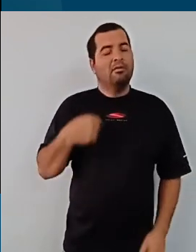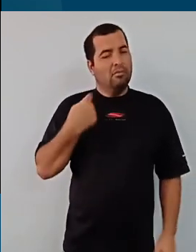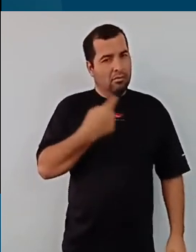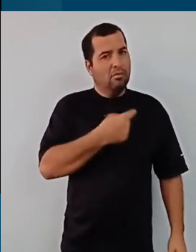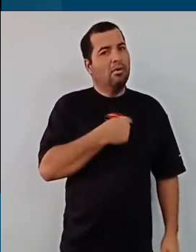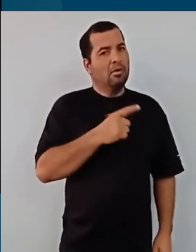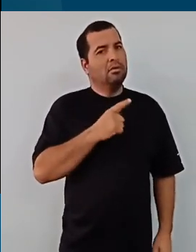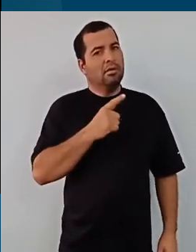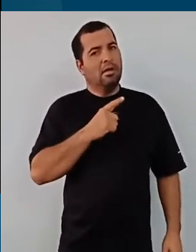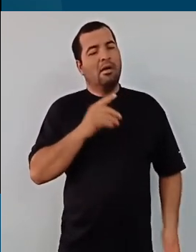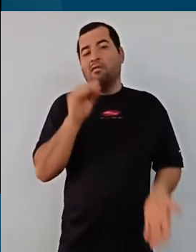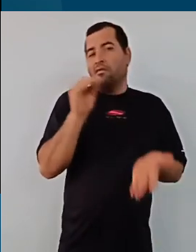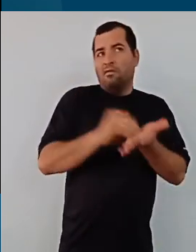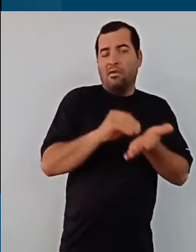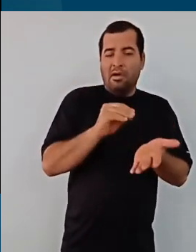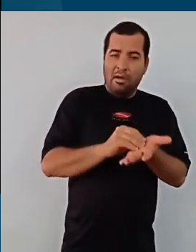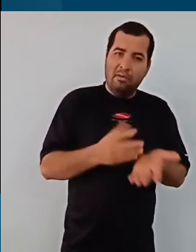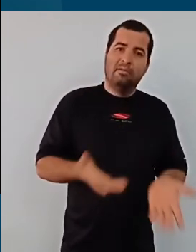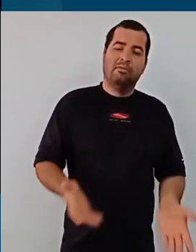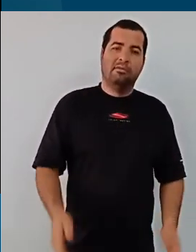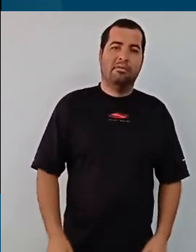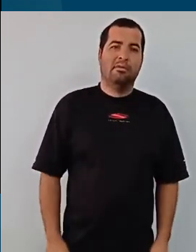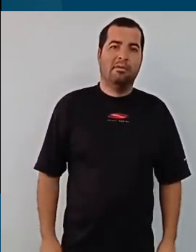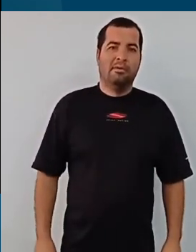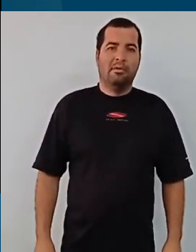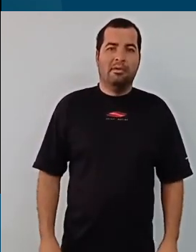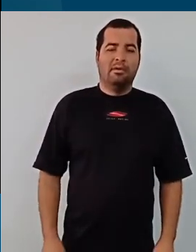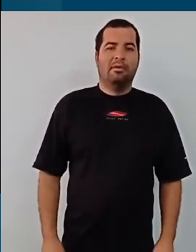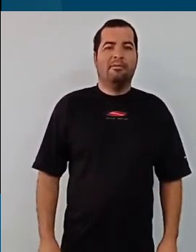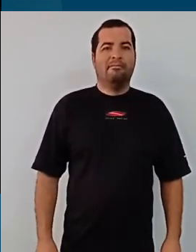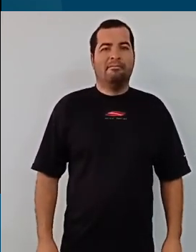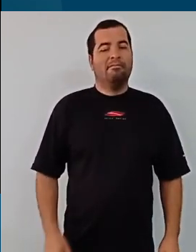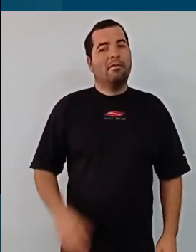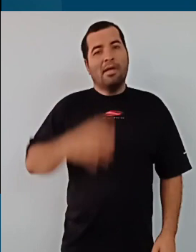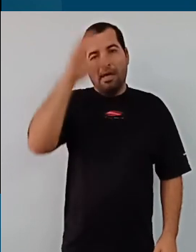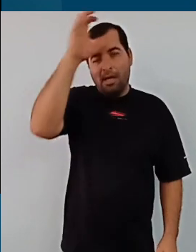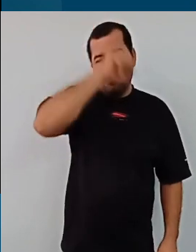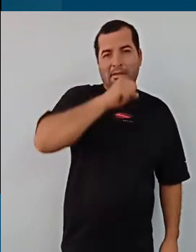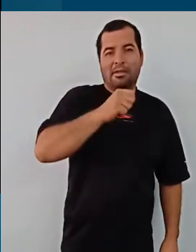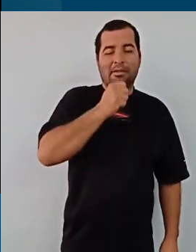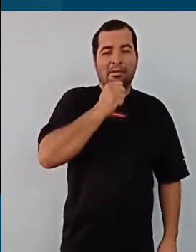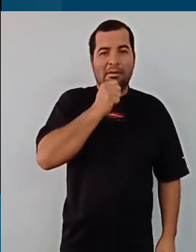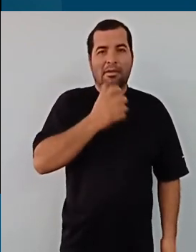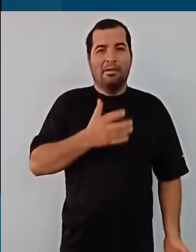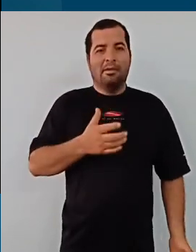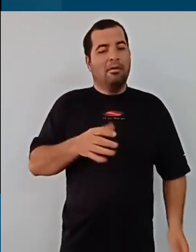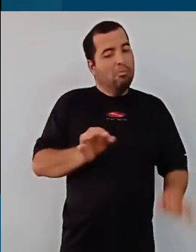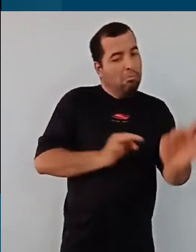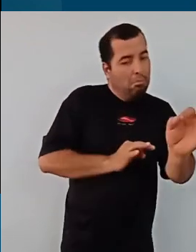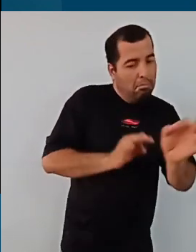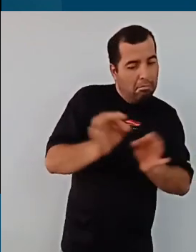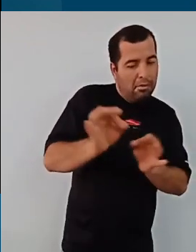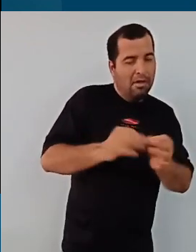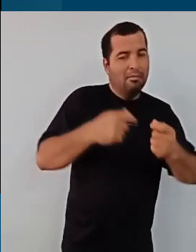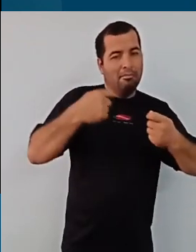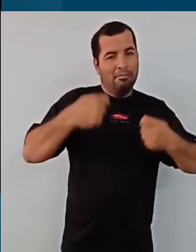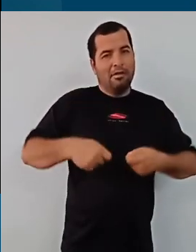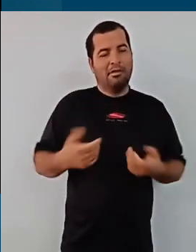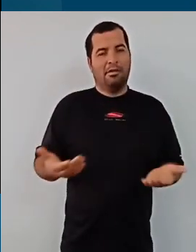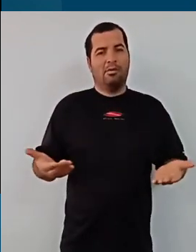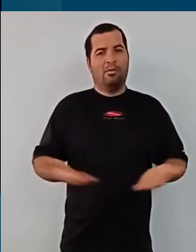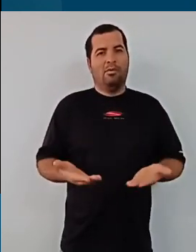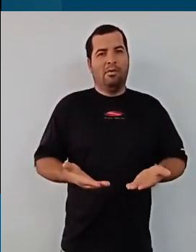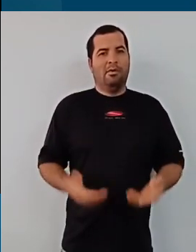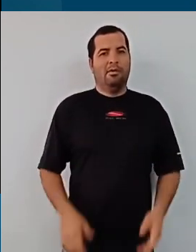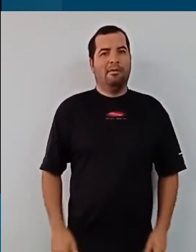um buraco, né? Uma lacuna de aprendizagem, e aí nós precisamos planejar. Nem sei